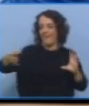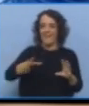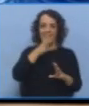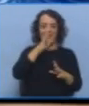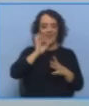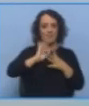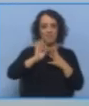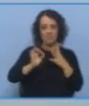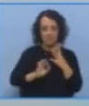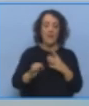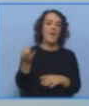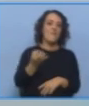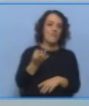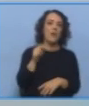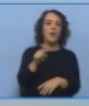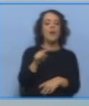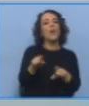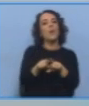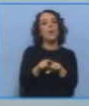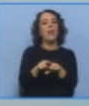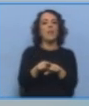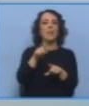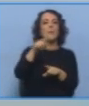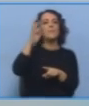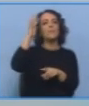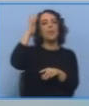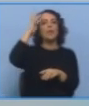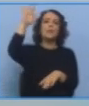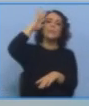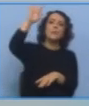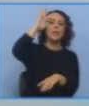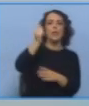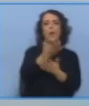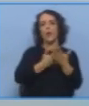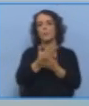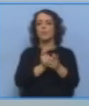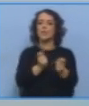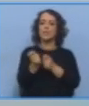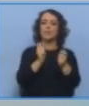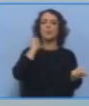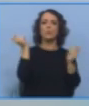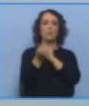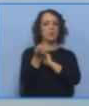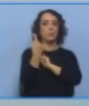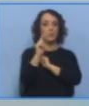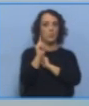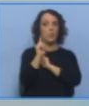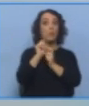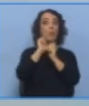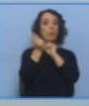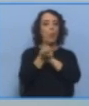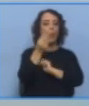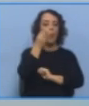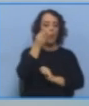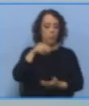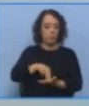De facto, em causa não estão alterações de teorias sobre economia ou sobre gestão, está a postura da pessoa diante